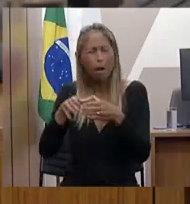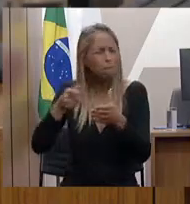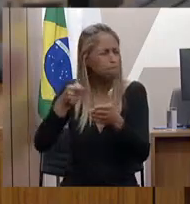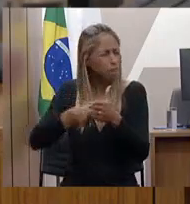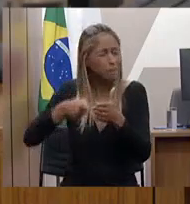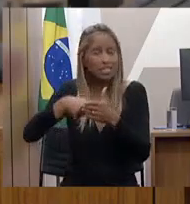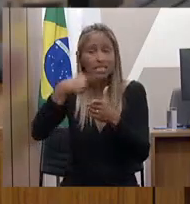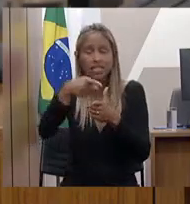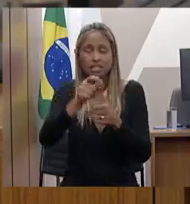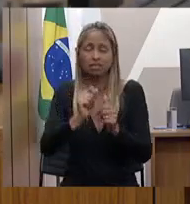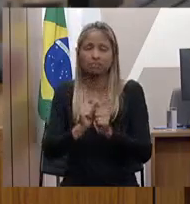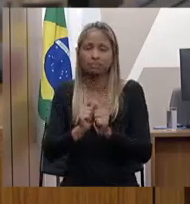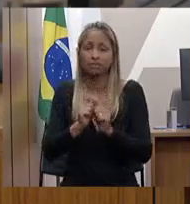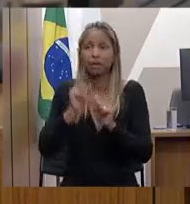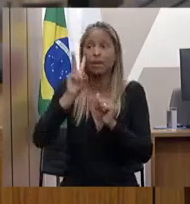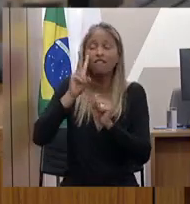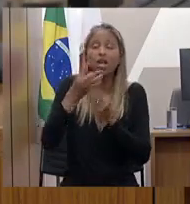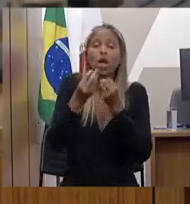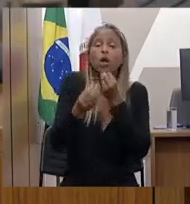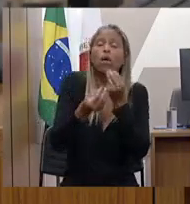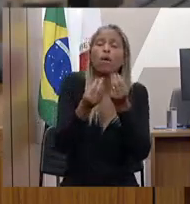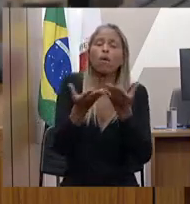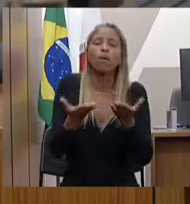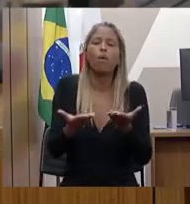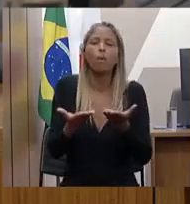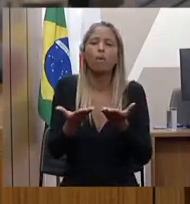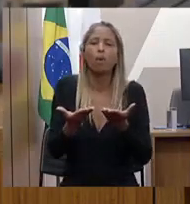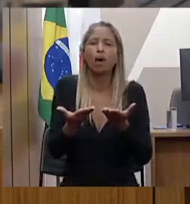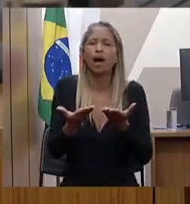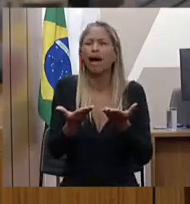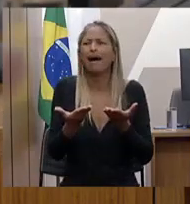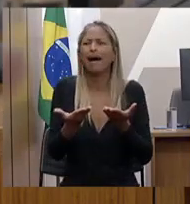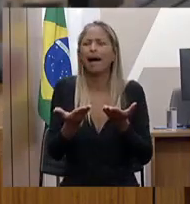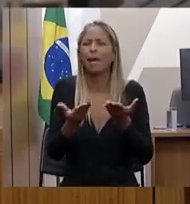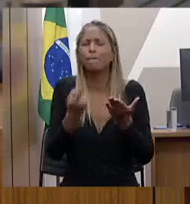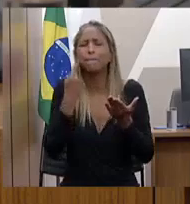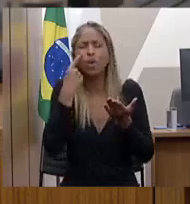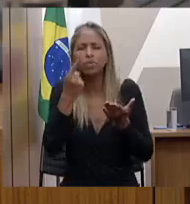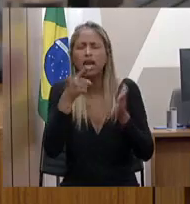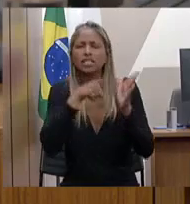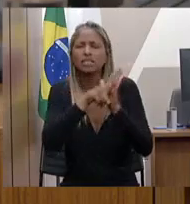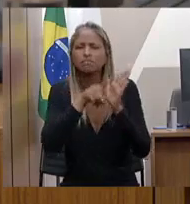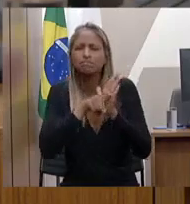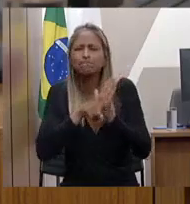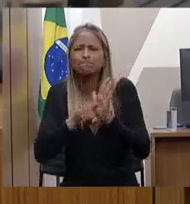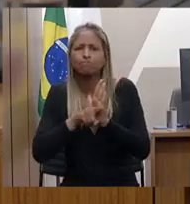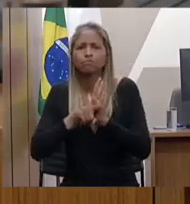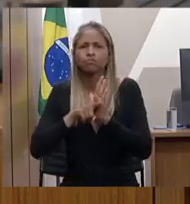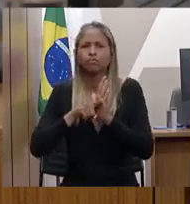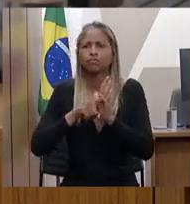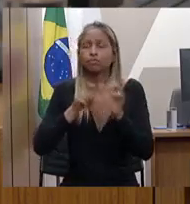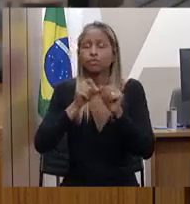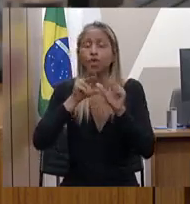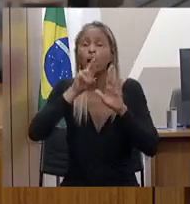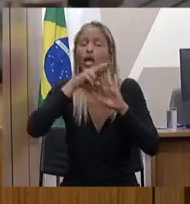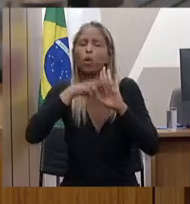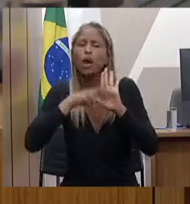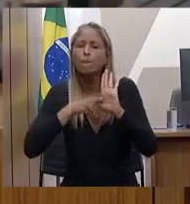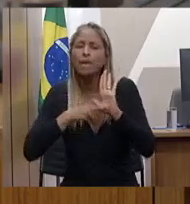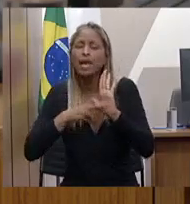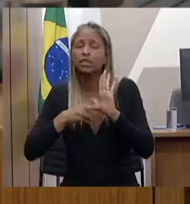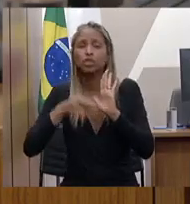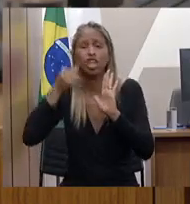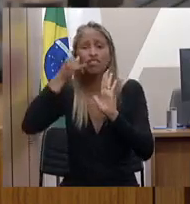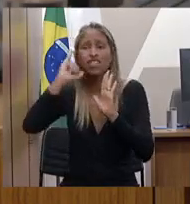é para a gente ver como a gente começa a definir essas questões de uma legislação de uma regramento sobre acidente